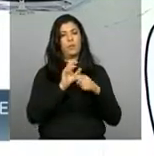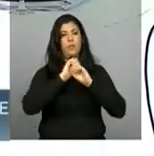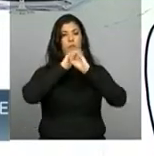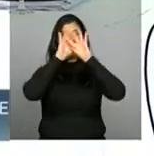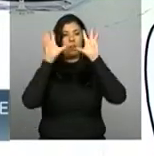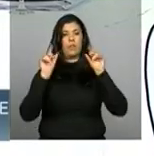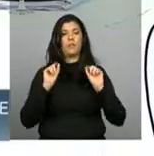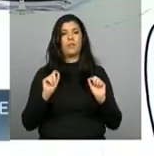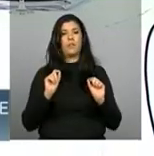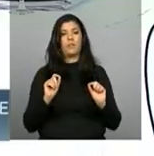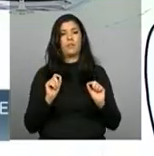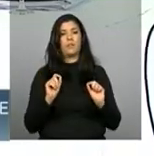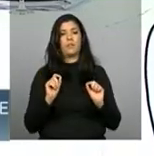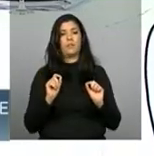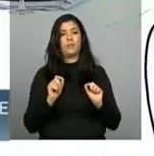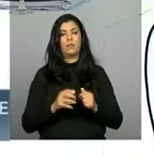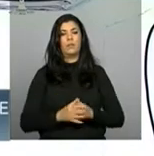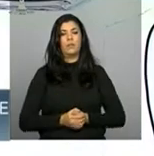claro